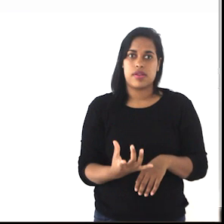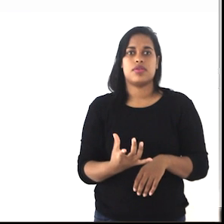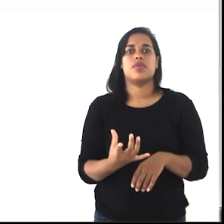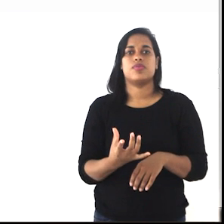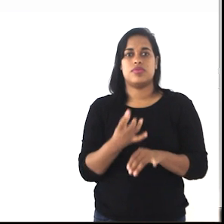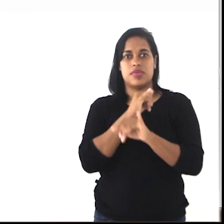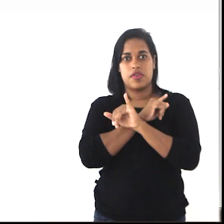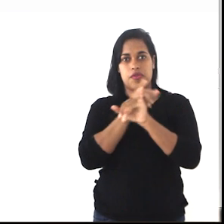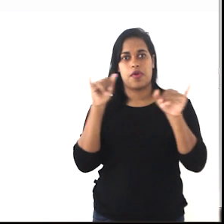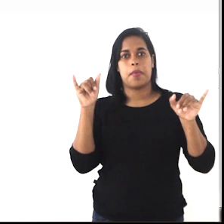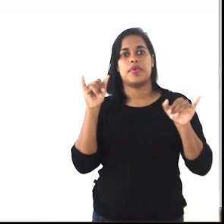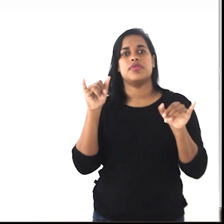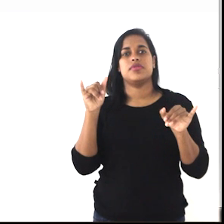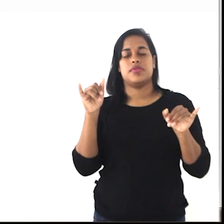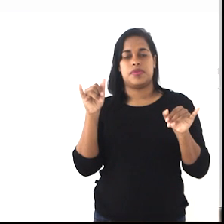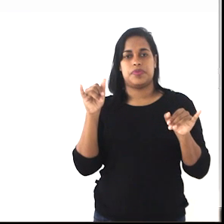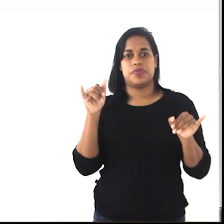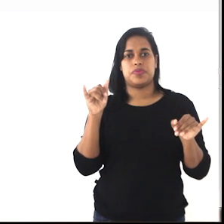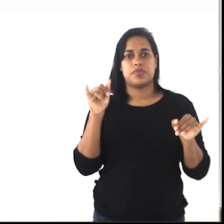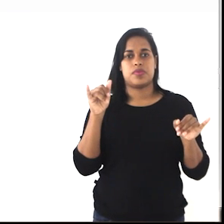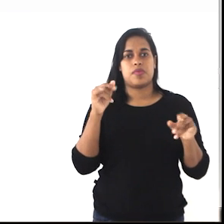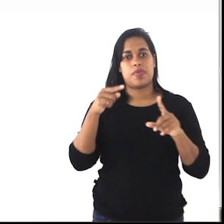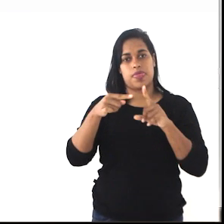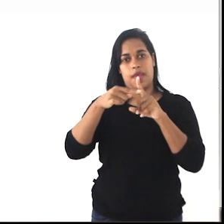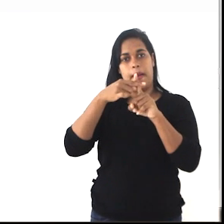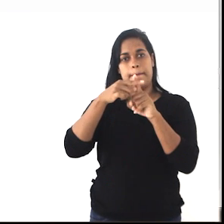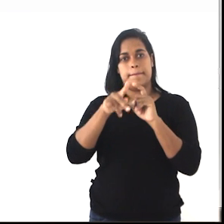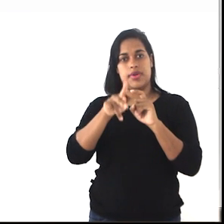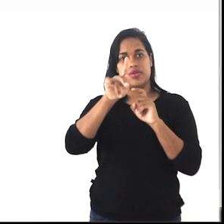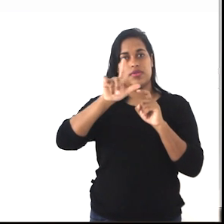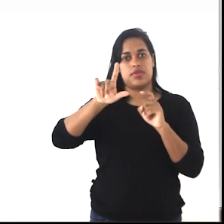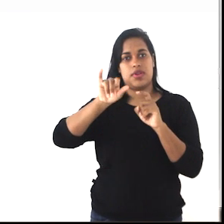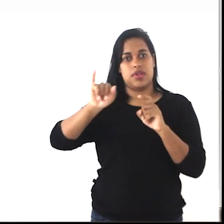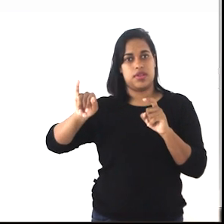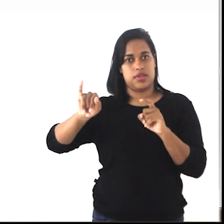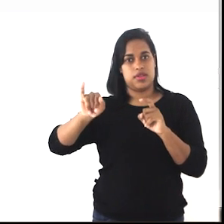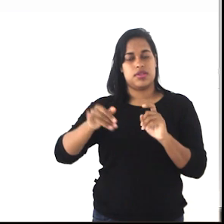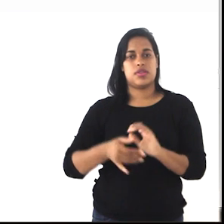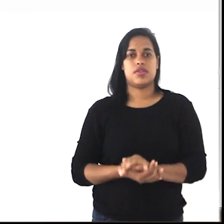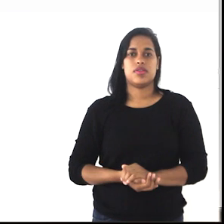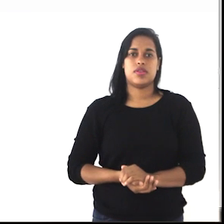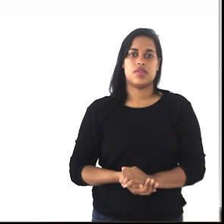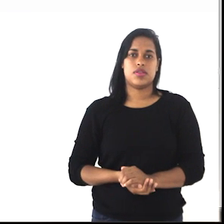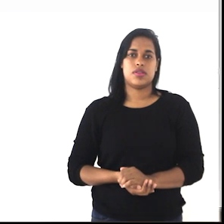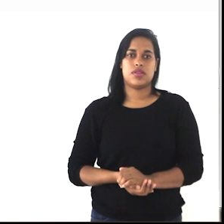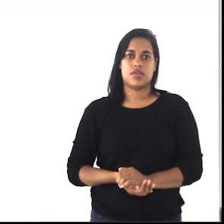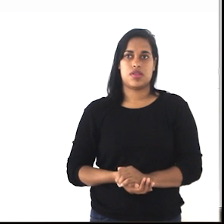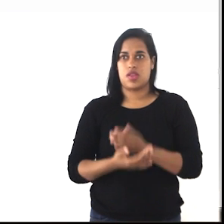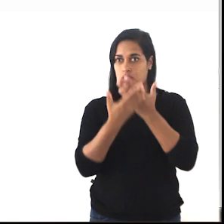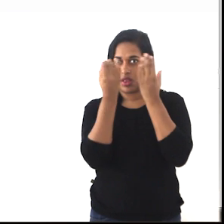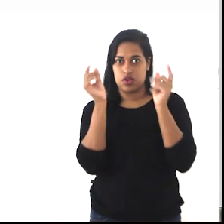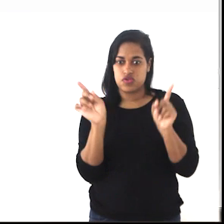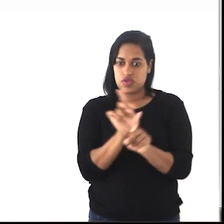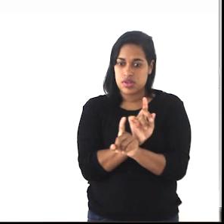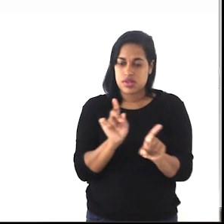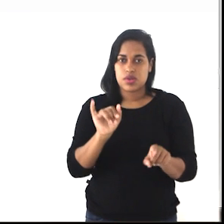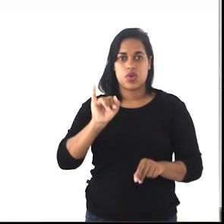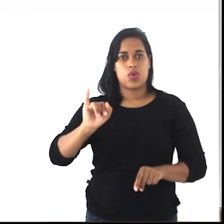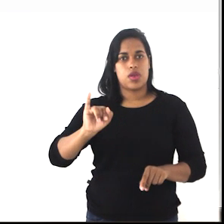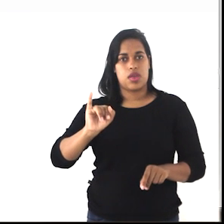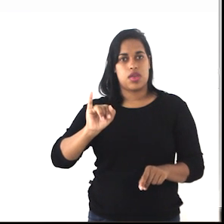a nossa tabela. Então vamos chamar de novo MySQL i, nunca esqueçam do i, felt